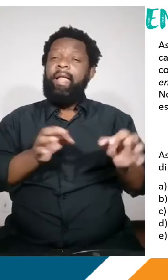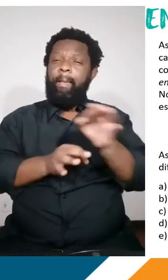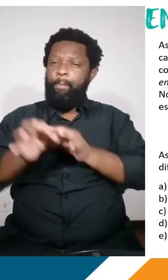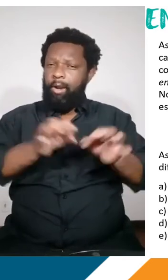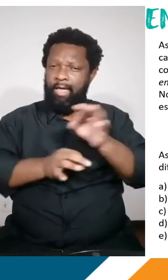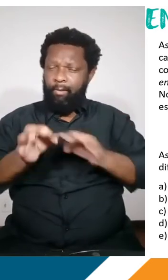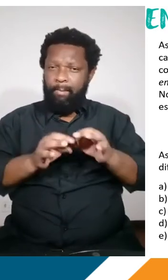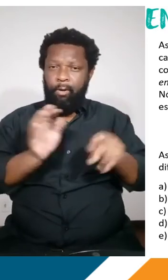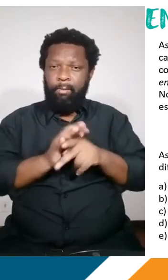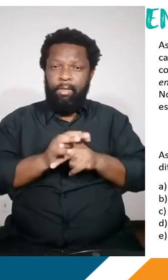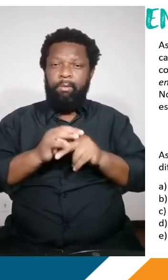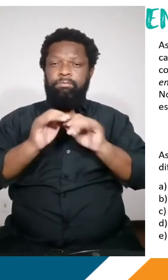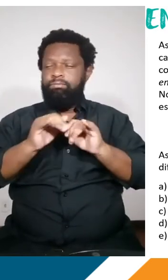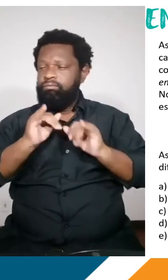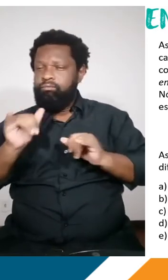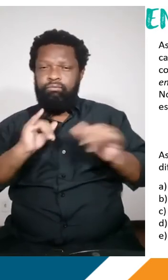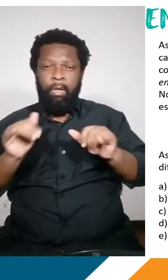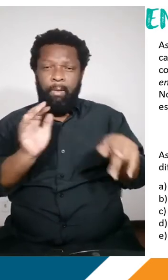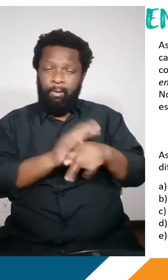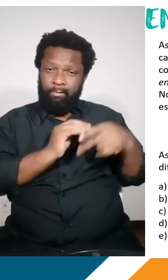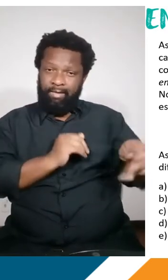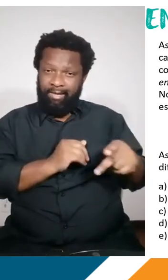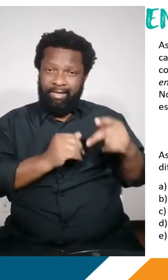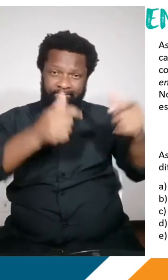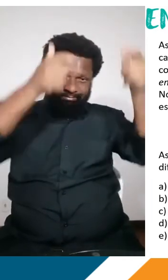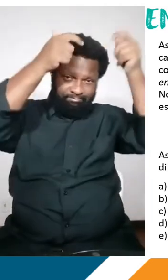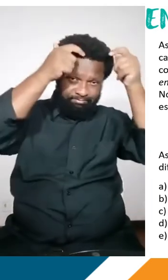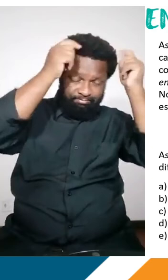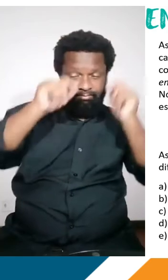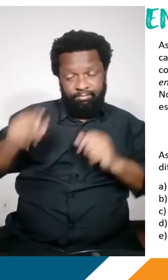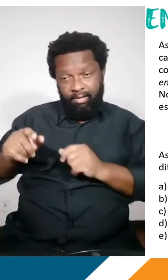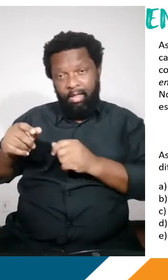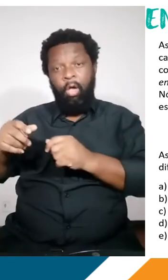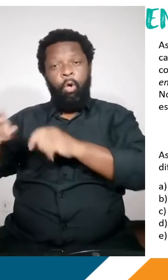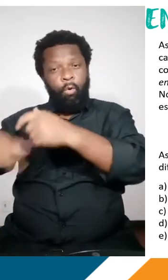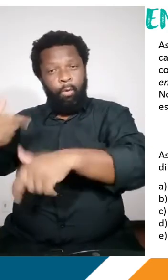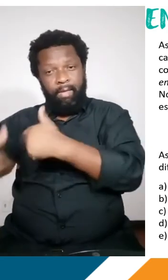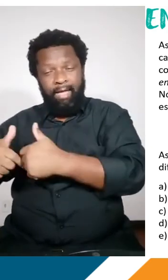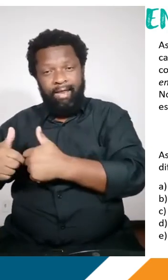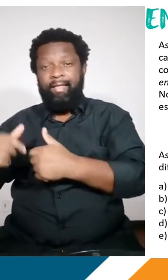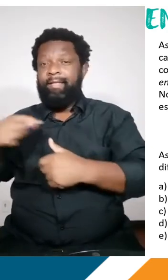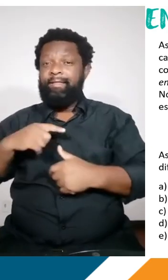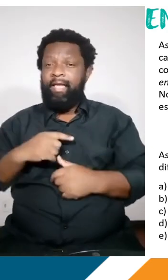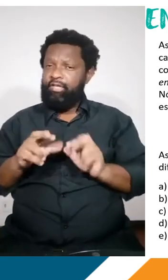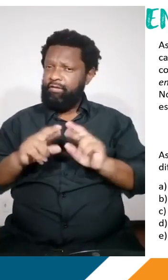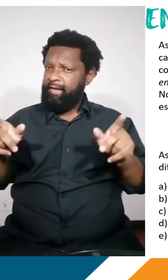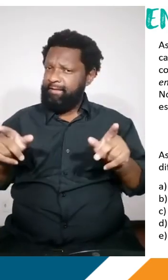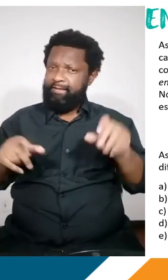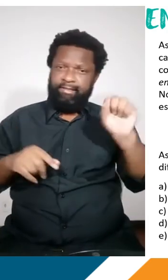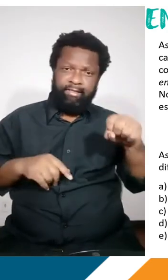As moléculas dos sinalizadores químicos produzidos pelas abelhas rainha e operária possuem diferença